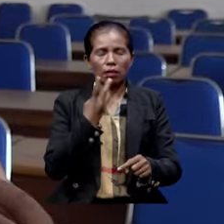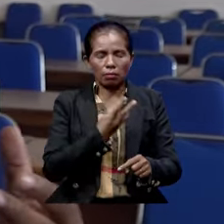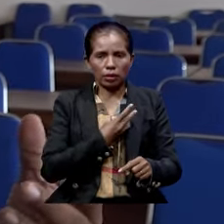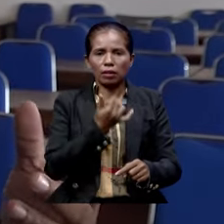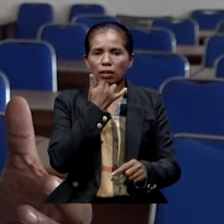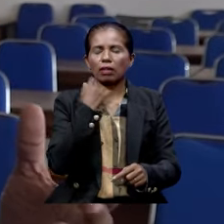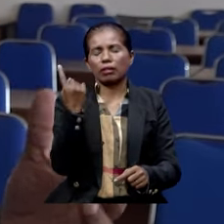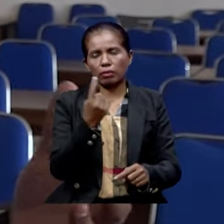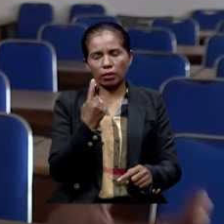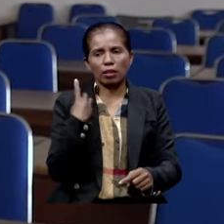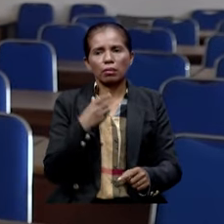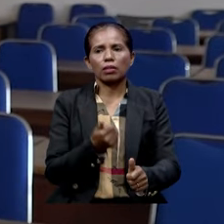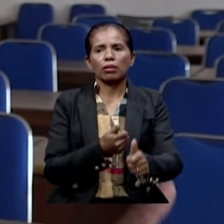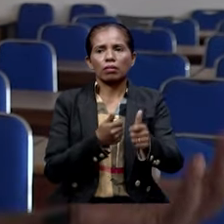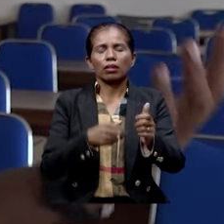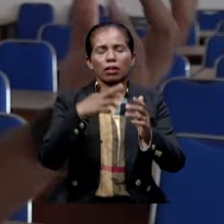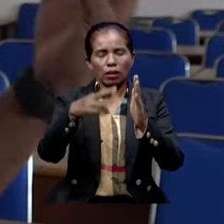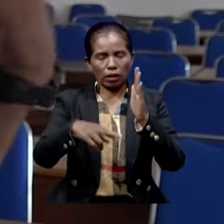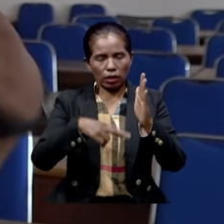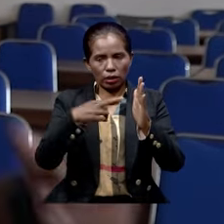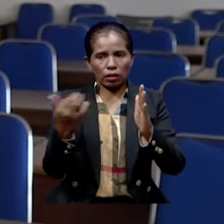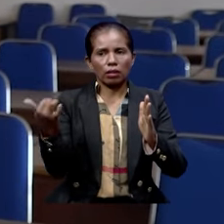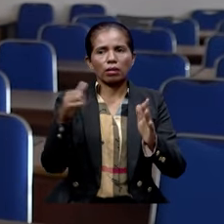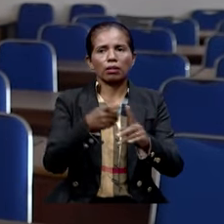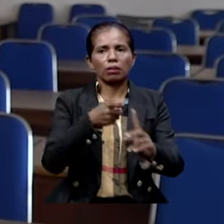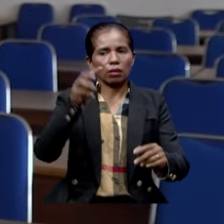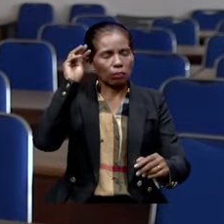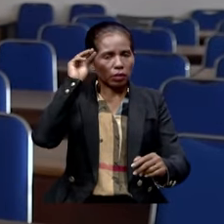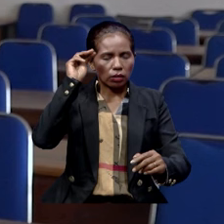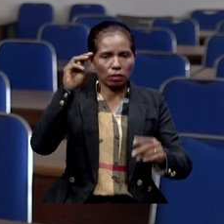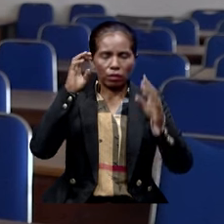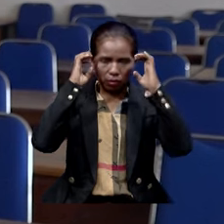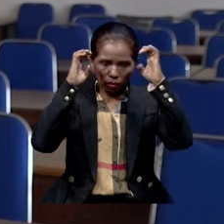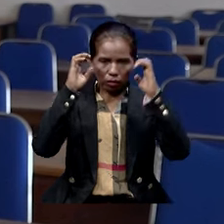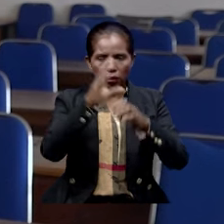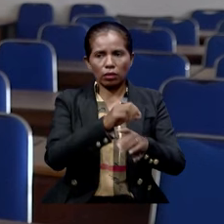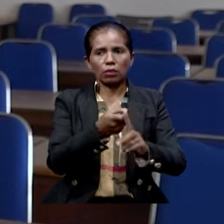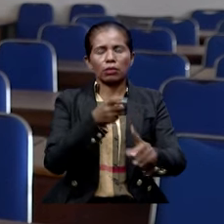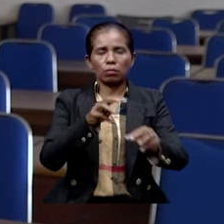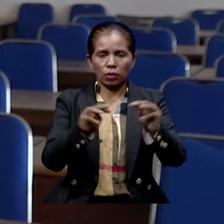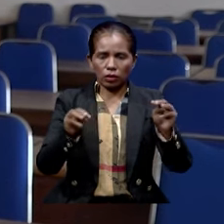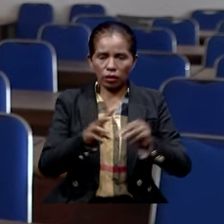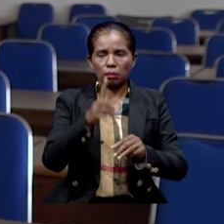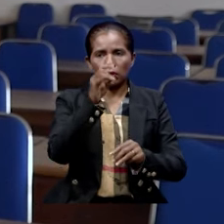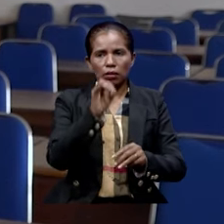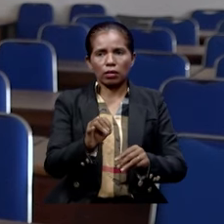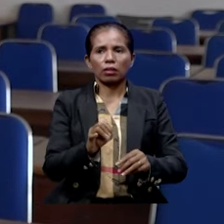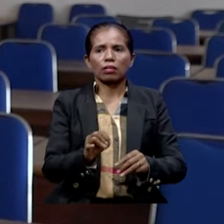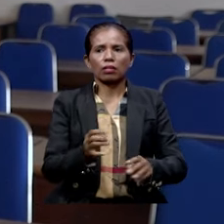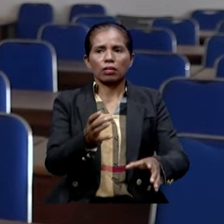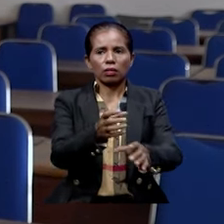então, a minha baseia vai circular a rede de bema através de Rússia, Ministério da Educação e Lilio Rússia, município de Ilicatac. Quando temos